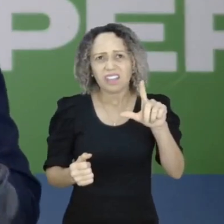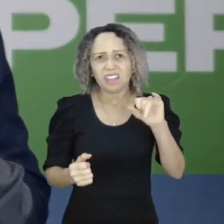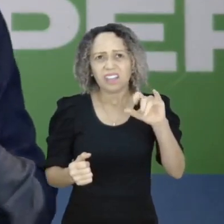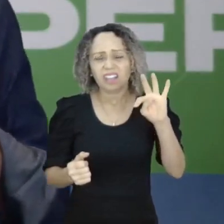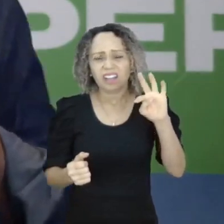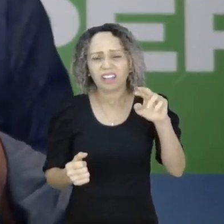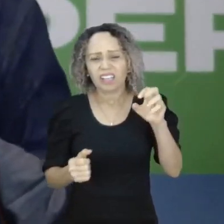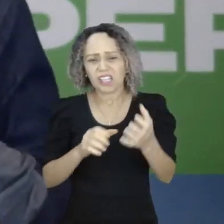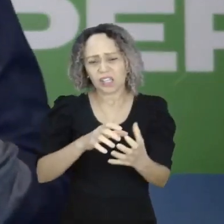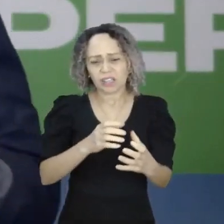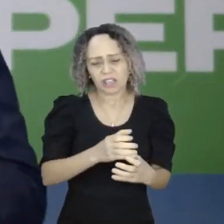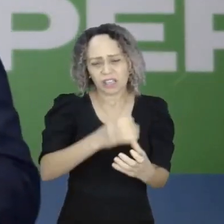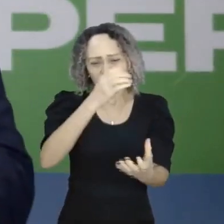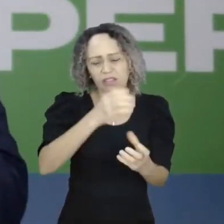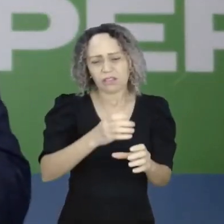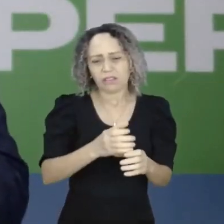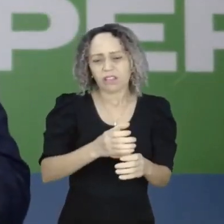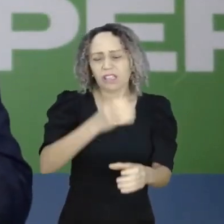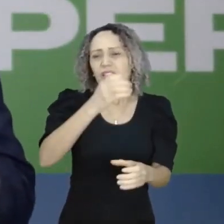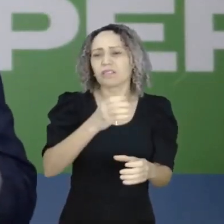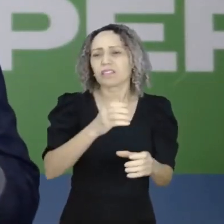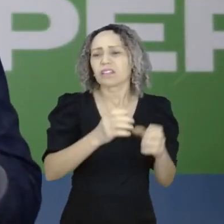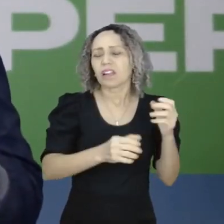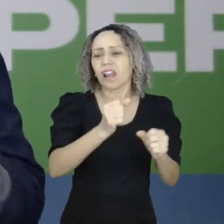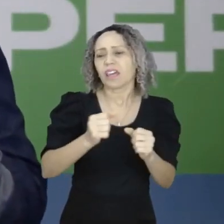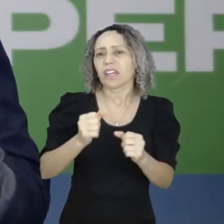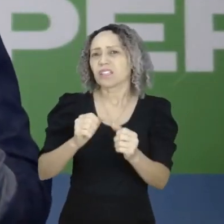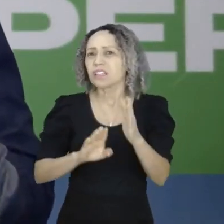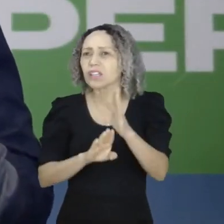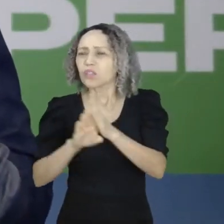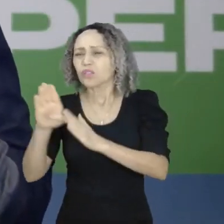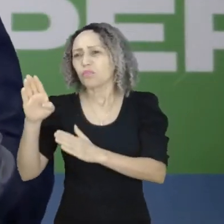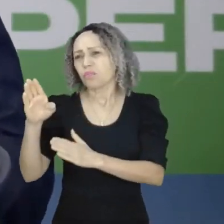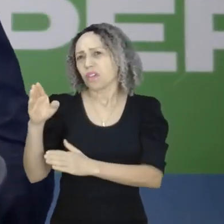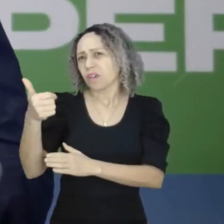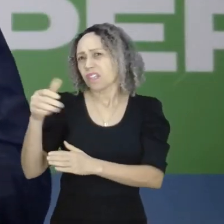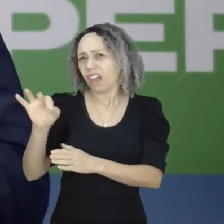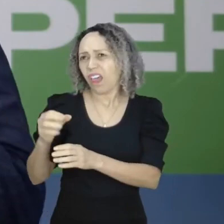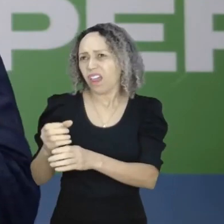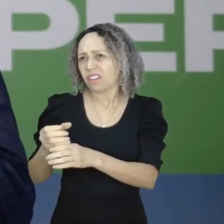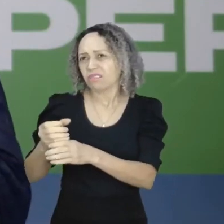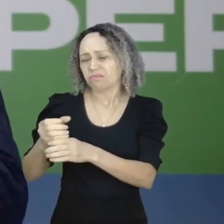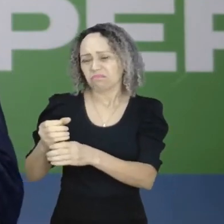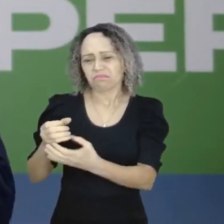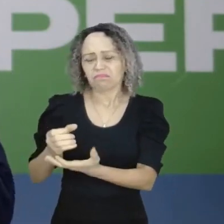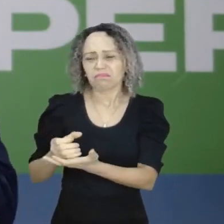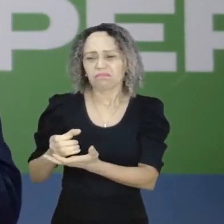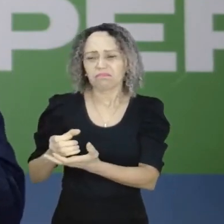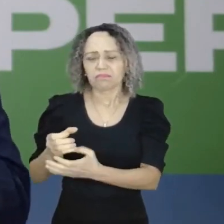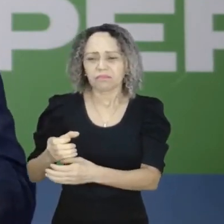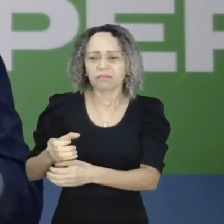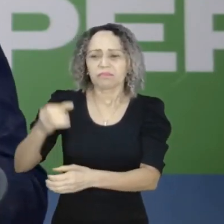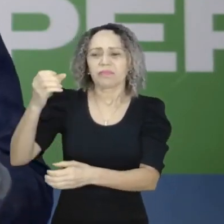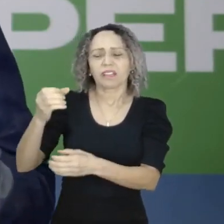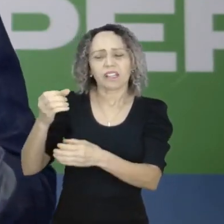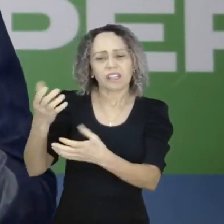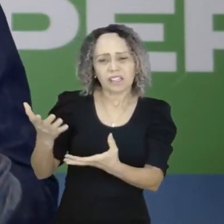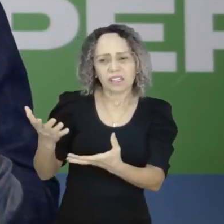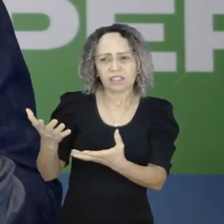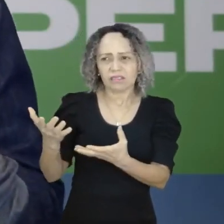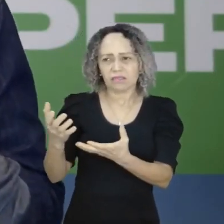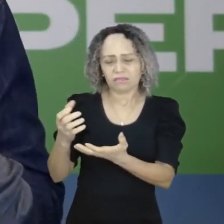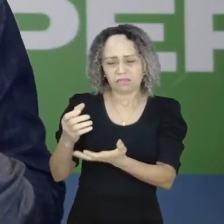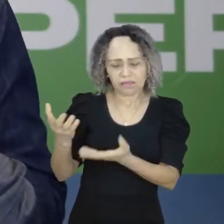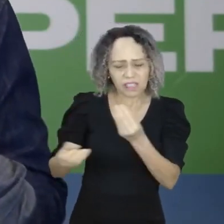de goiaba, um tanto de banana, que ele pudesse aumentar a produção dele. E, para isso, precisava financiamento. E nós fizemos isso. E